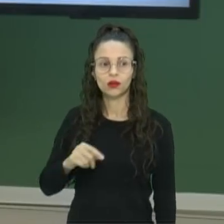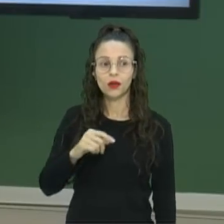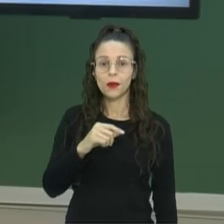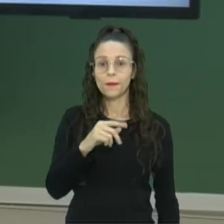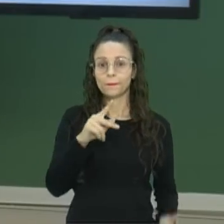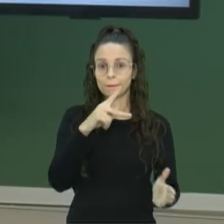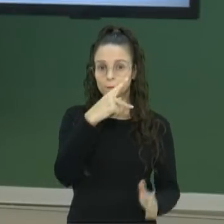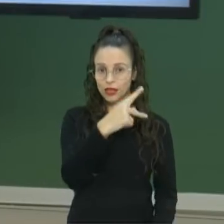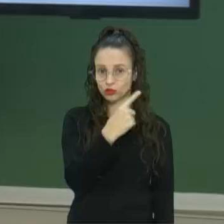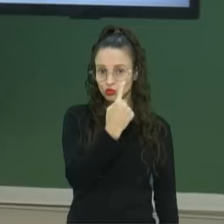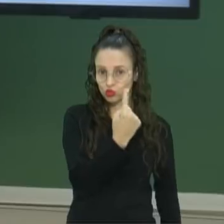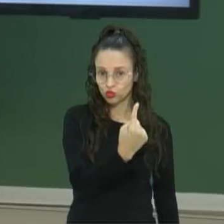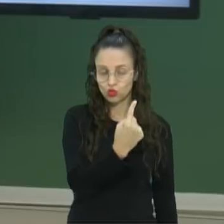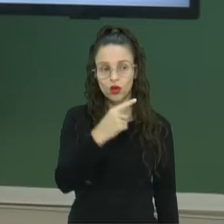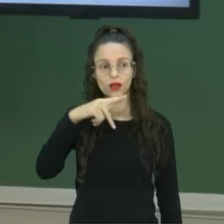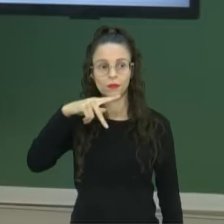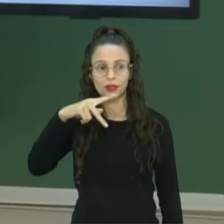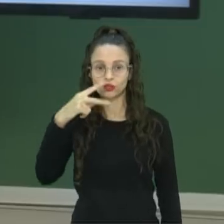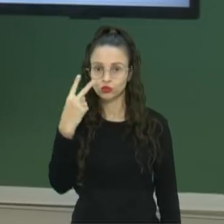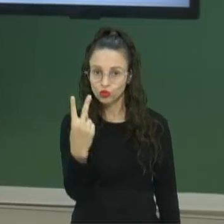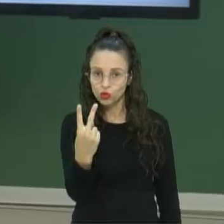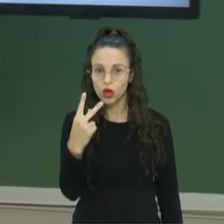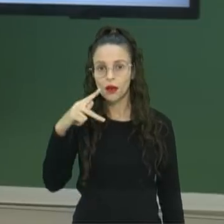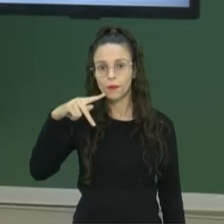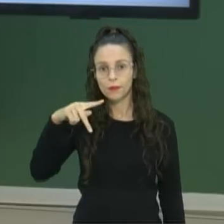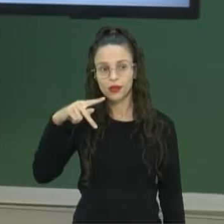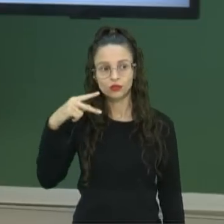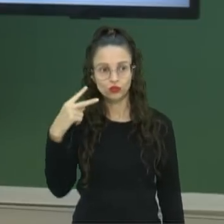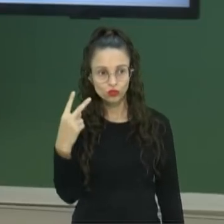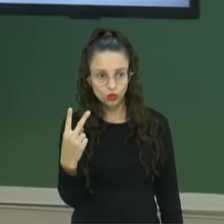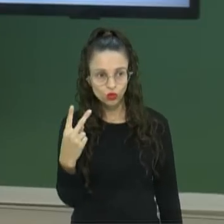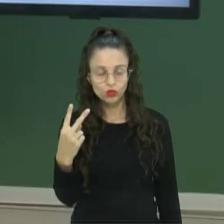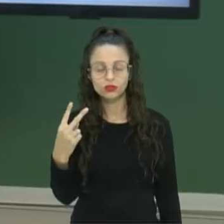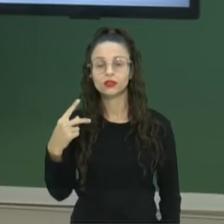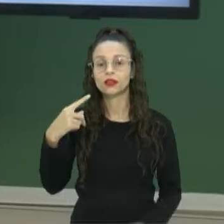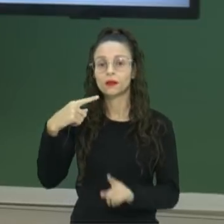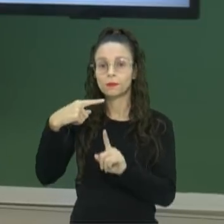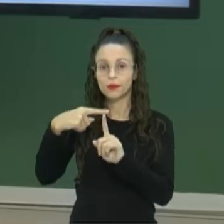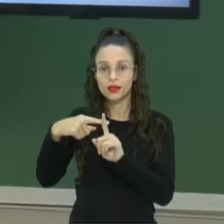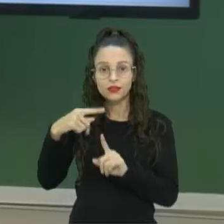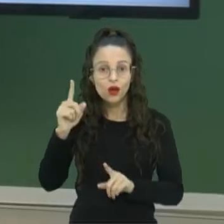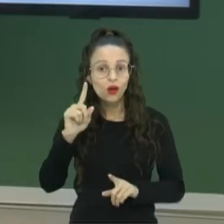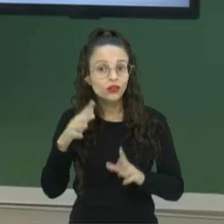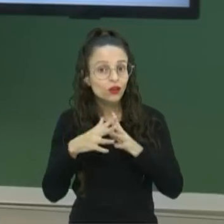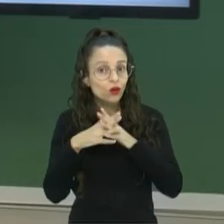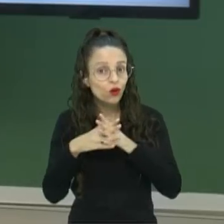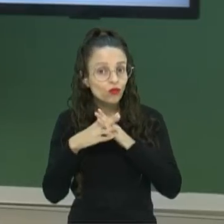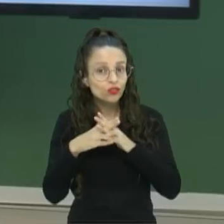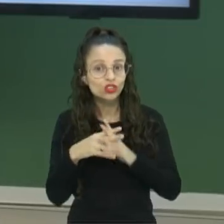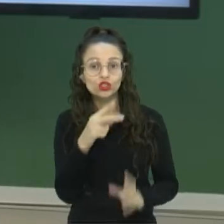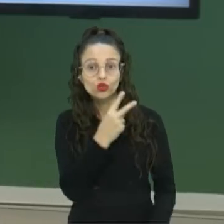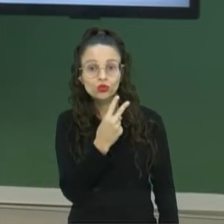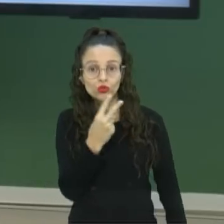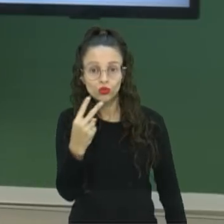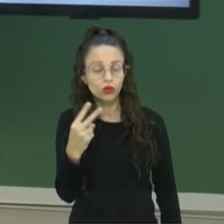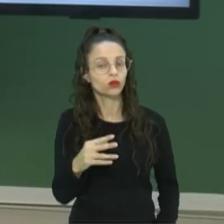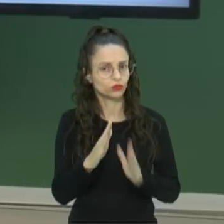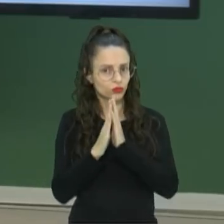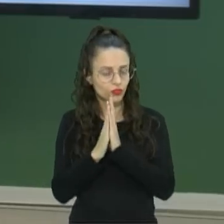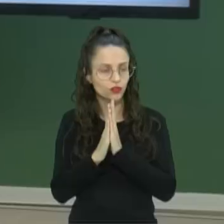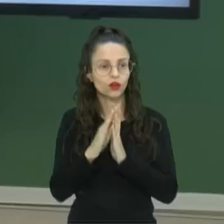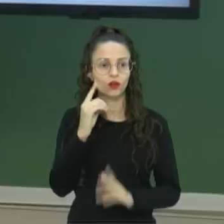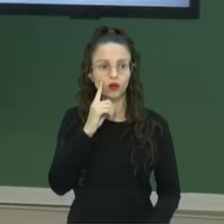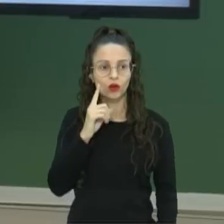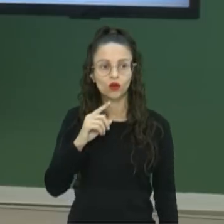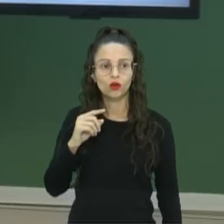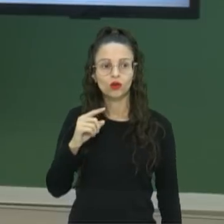peso 1, peso 2, peso 2, peso 2. Não vai se confundir com esse monte de 2, tá bom? Então,